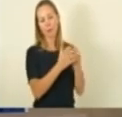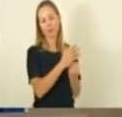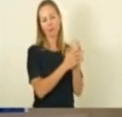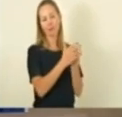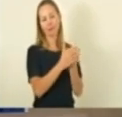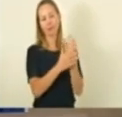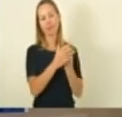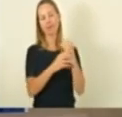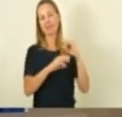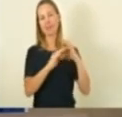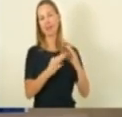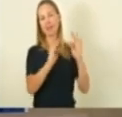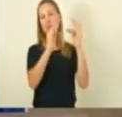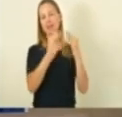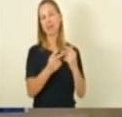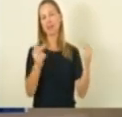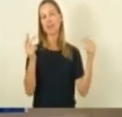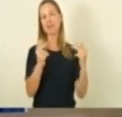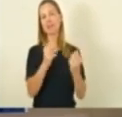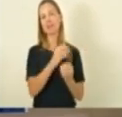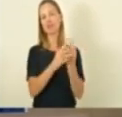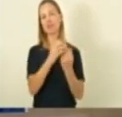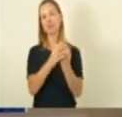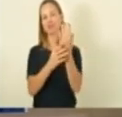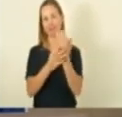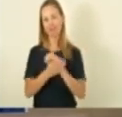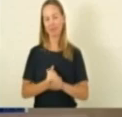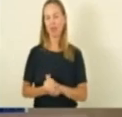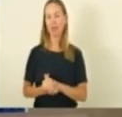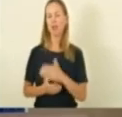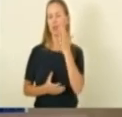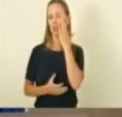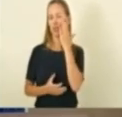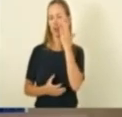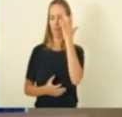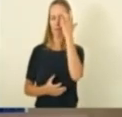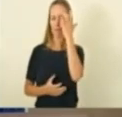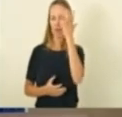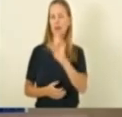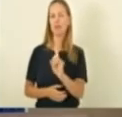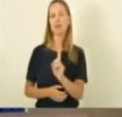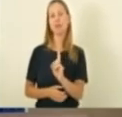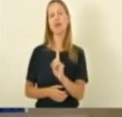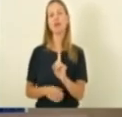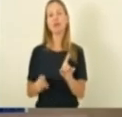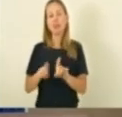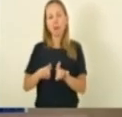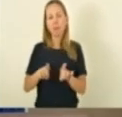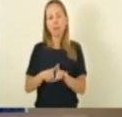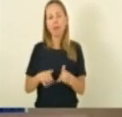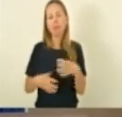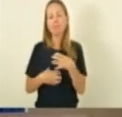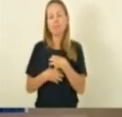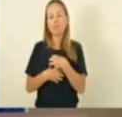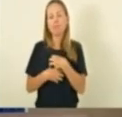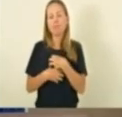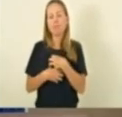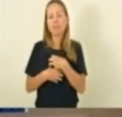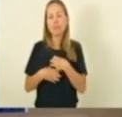de todos esses séculos. Então, eu sei que não está fácil, e às vezes eu também me encontro numa situação